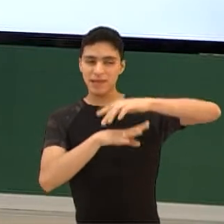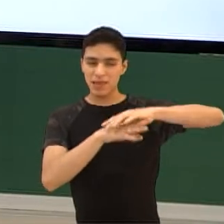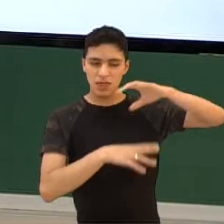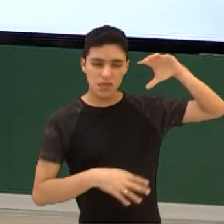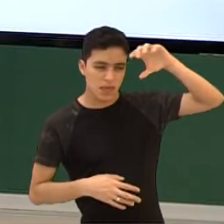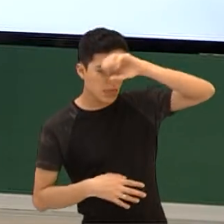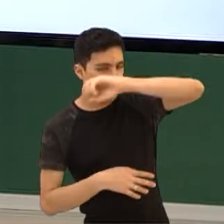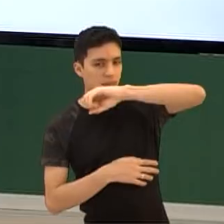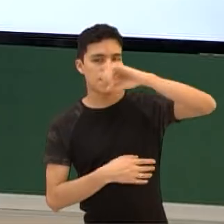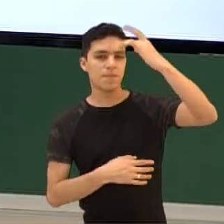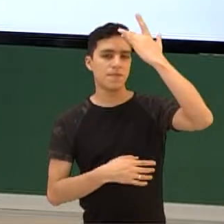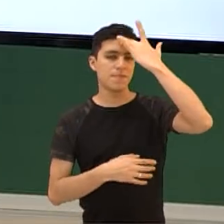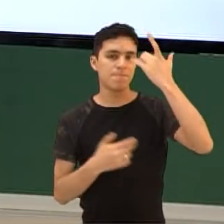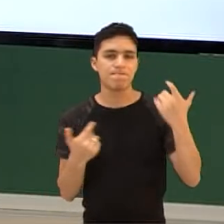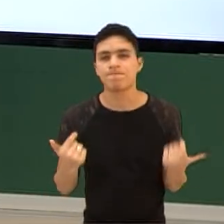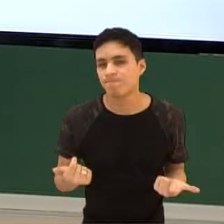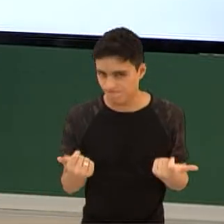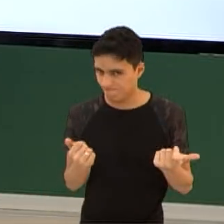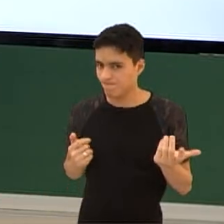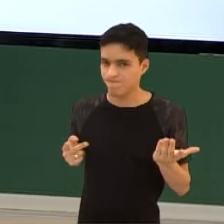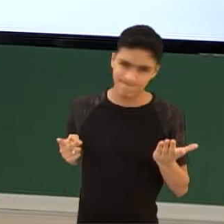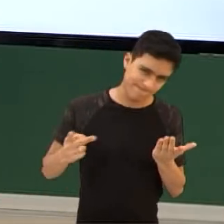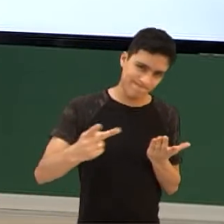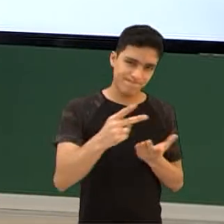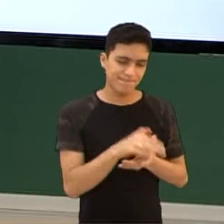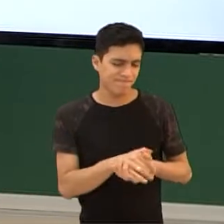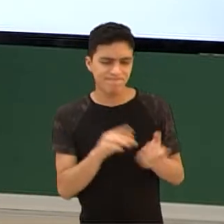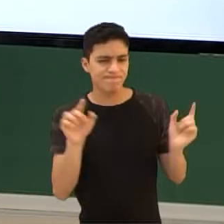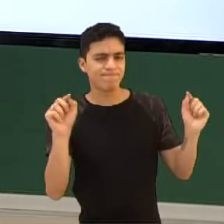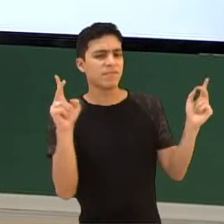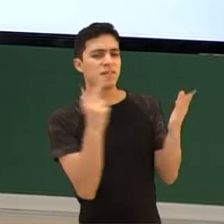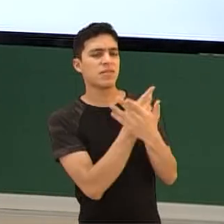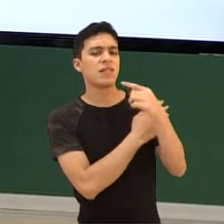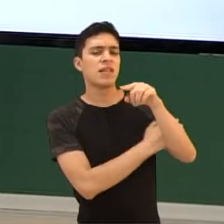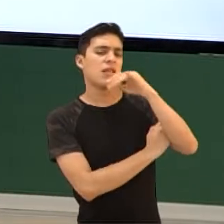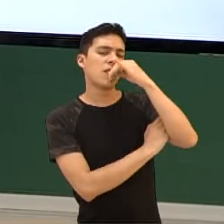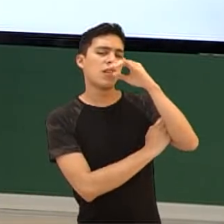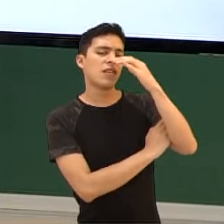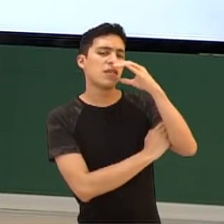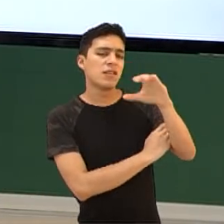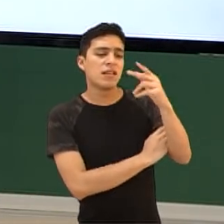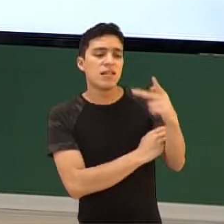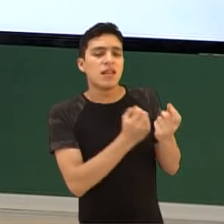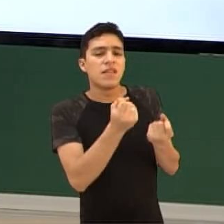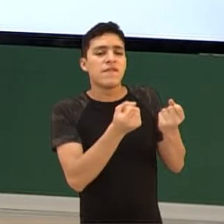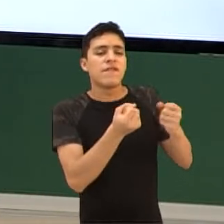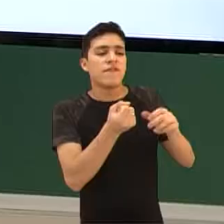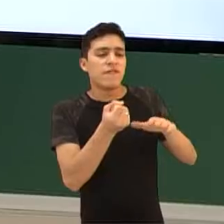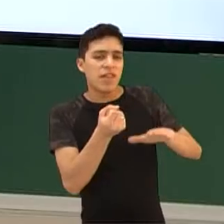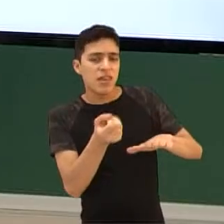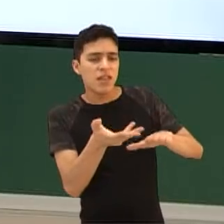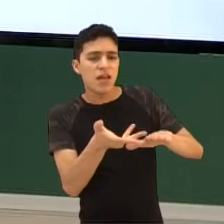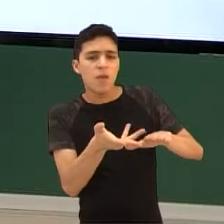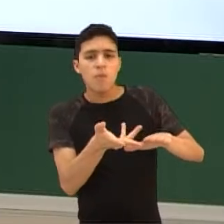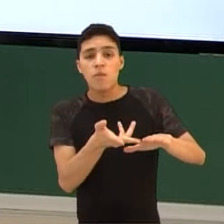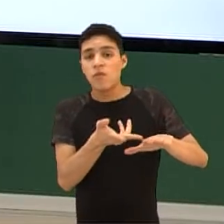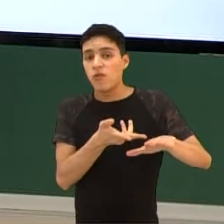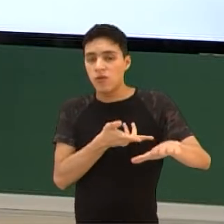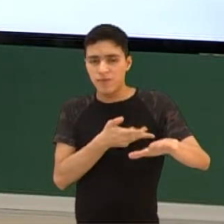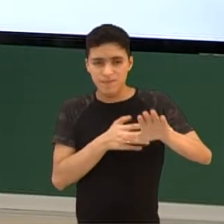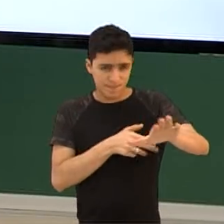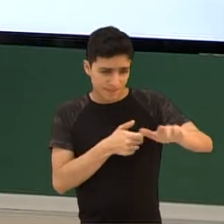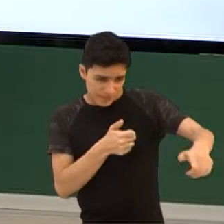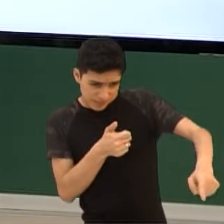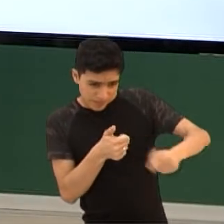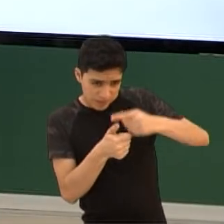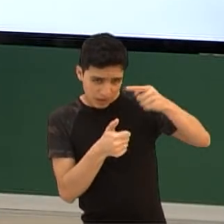aqui, gente? Vamos lá, então. O que acontece com a energia cinética de um veículo quando ele aumenta, certo? Primeira